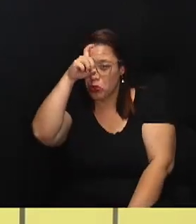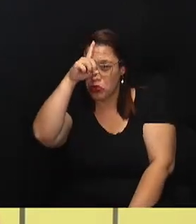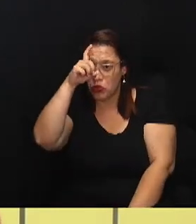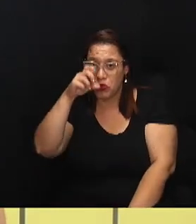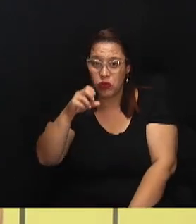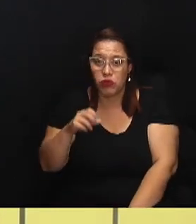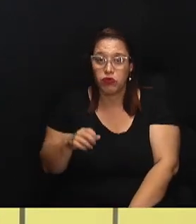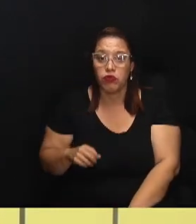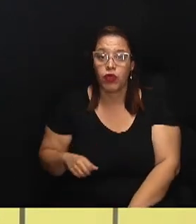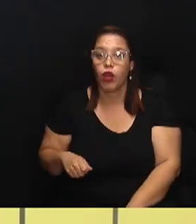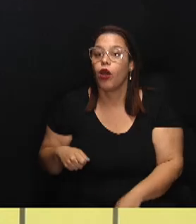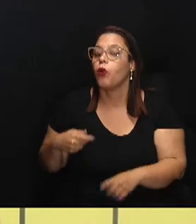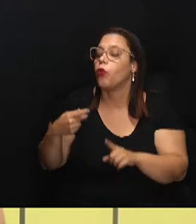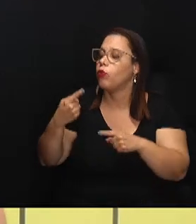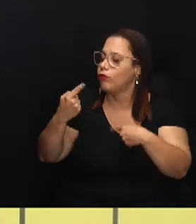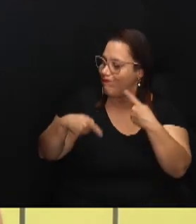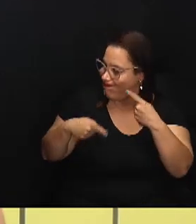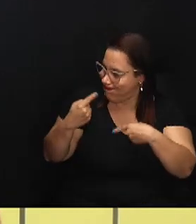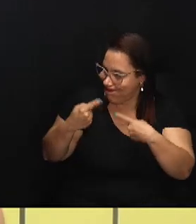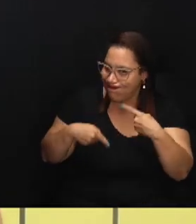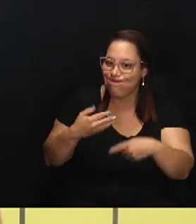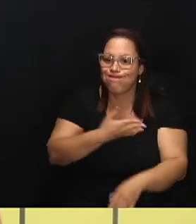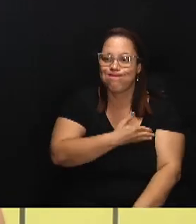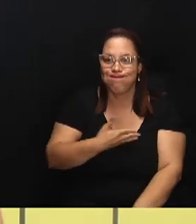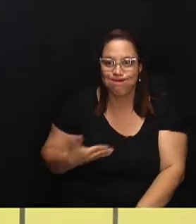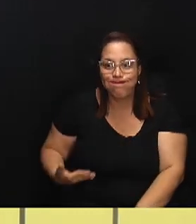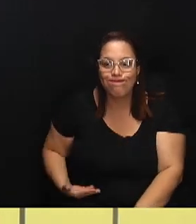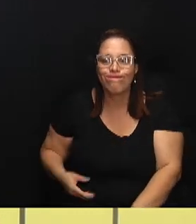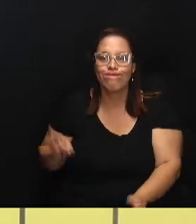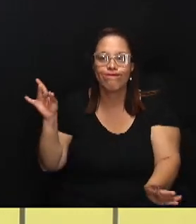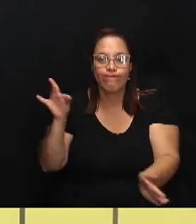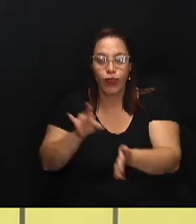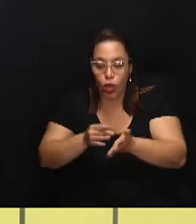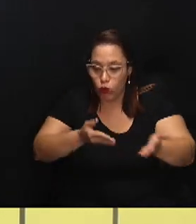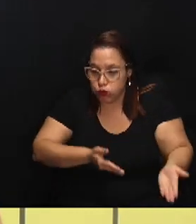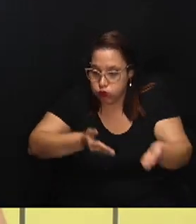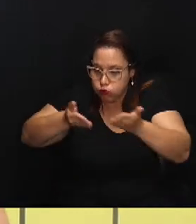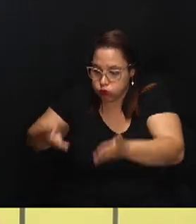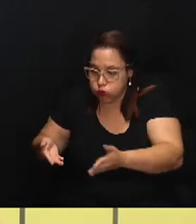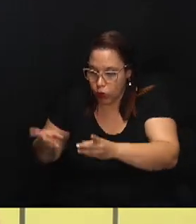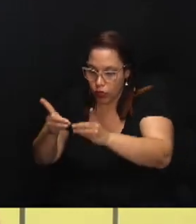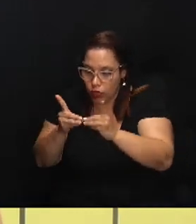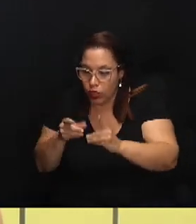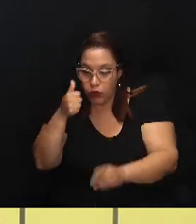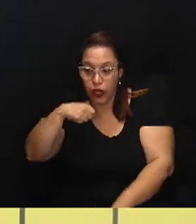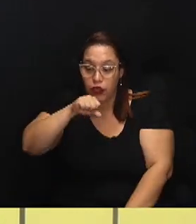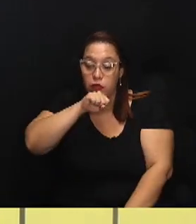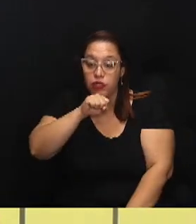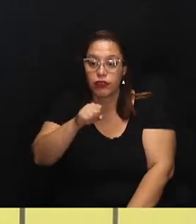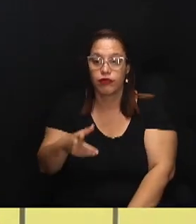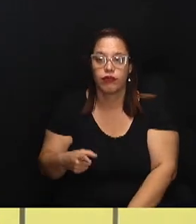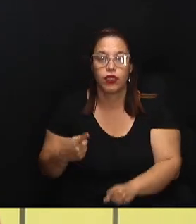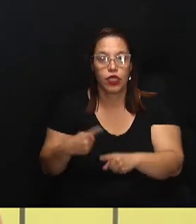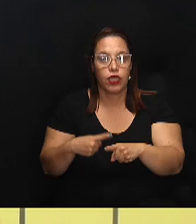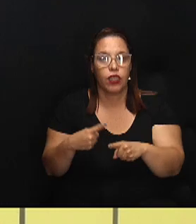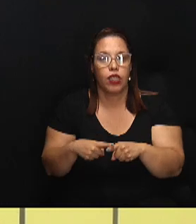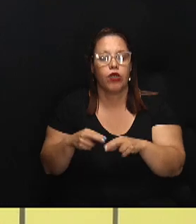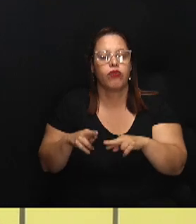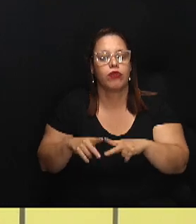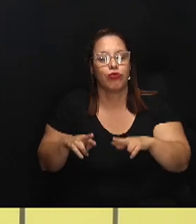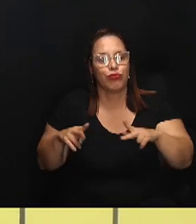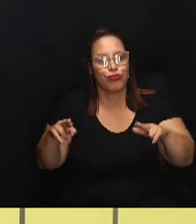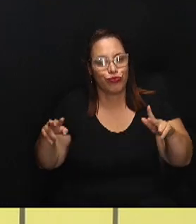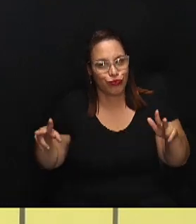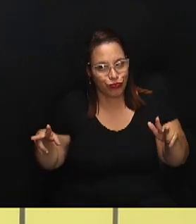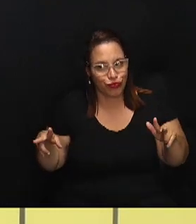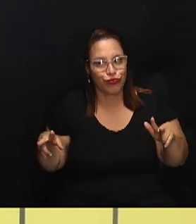pudesse oferecer... Uma política pública mesmo. Uma política pública que pudesse, de fato, oferecer esse atendimento para as mães. Porque faz muita diferença, né?